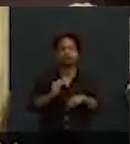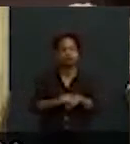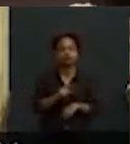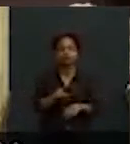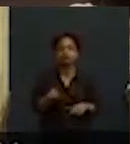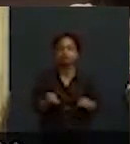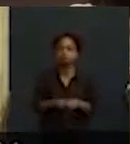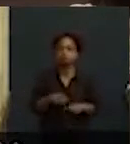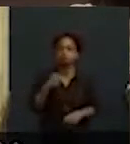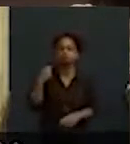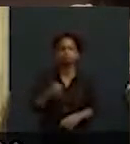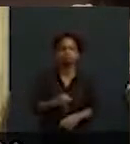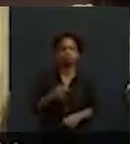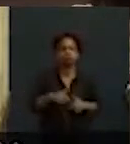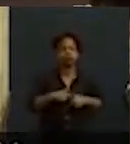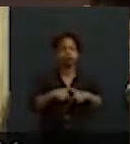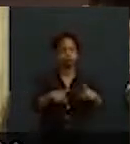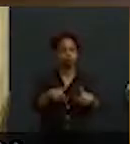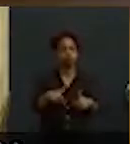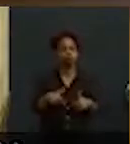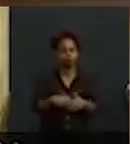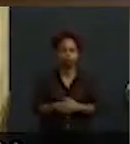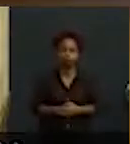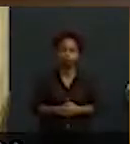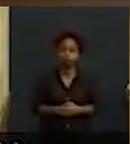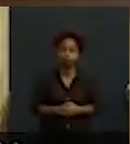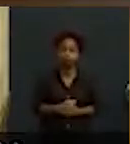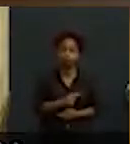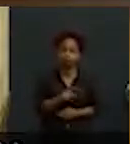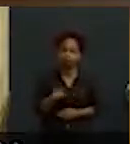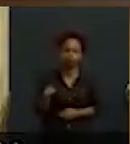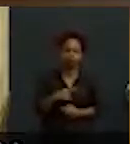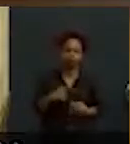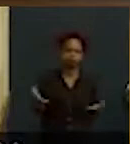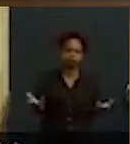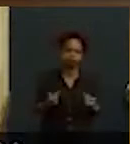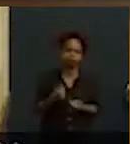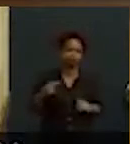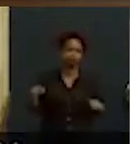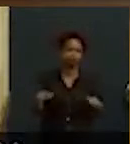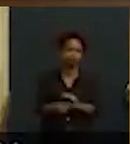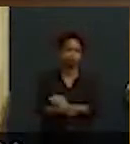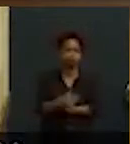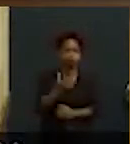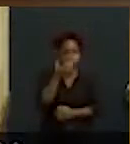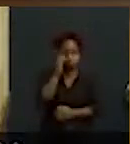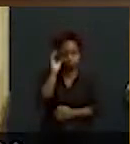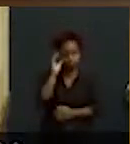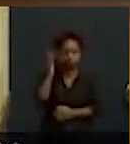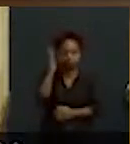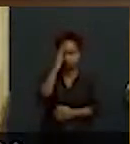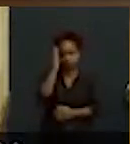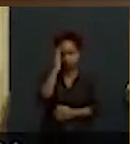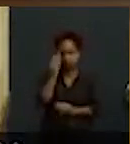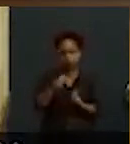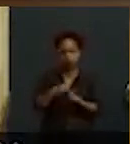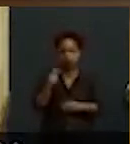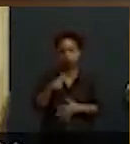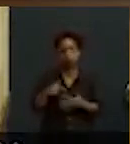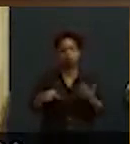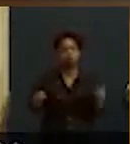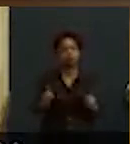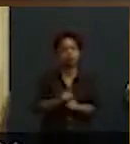firmeza na atuação funcional. É um grande conhecedor do funcionamento da